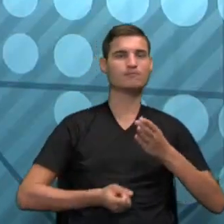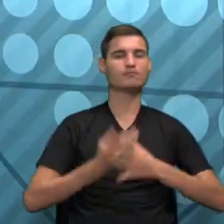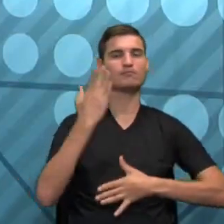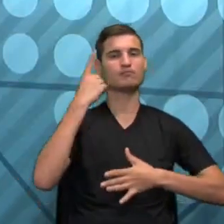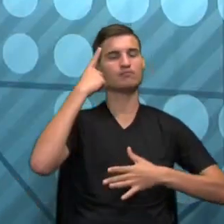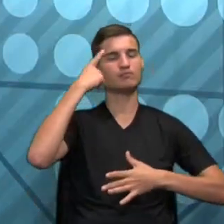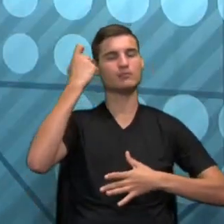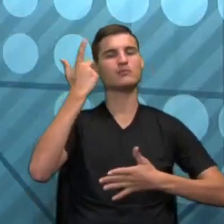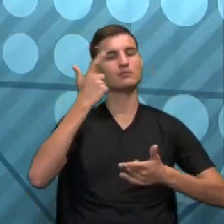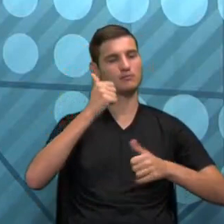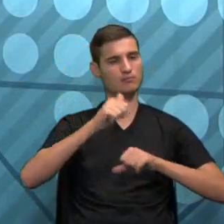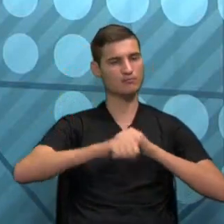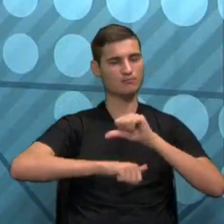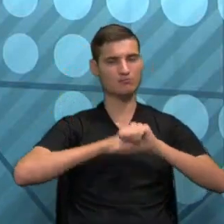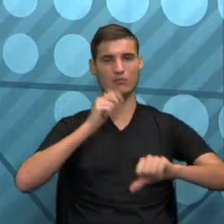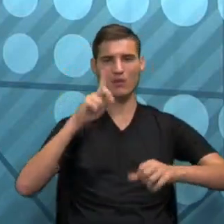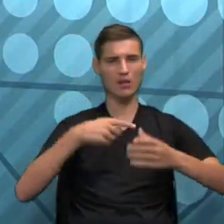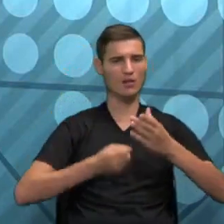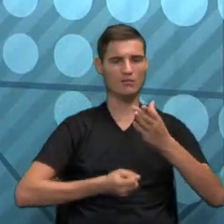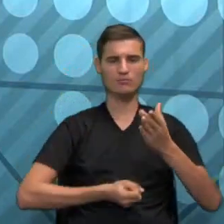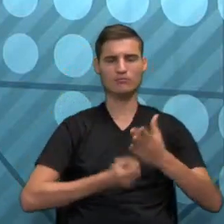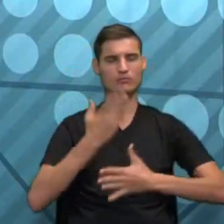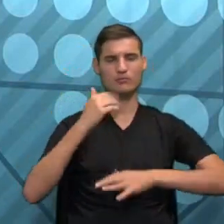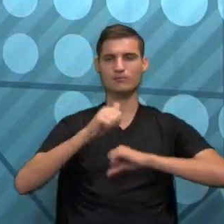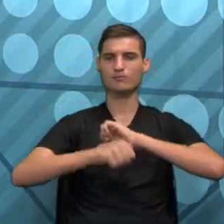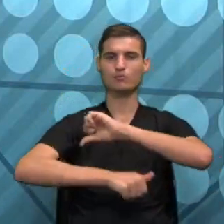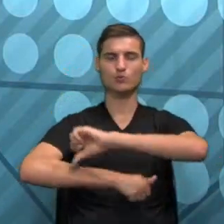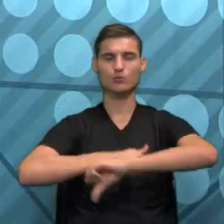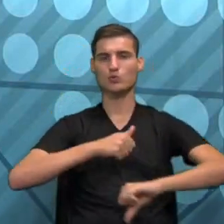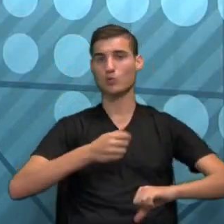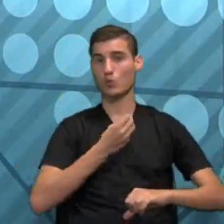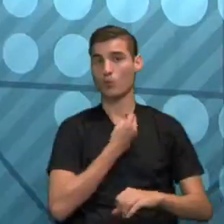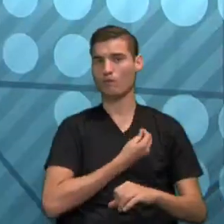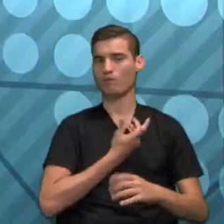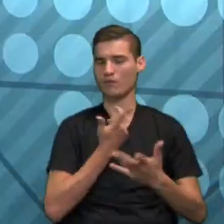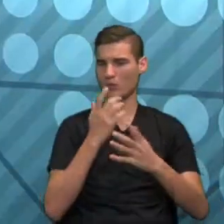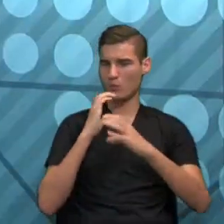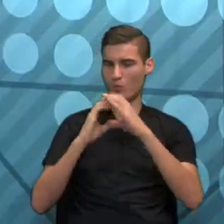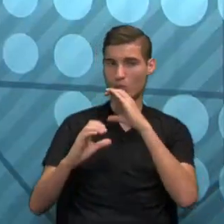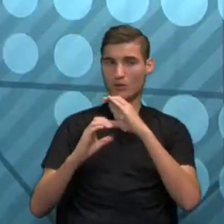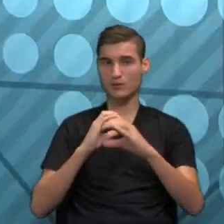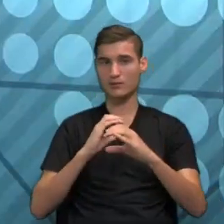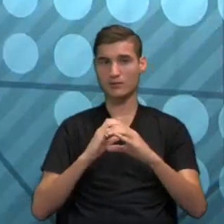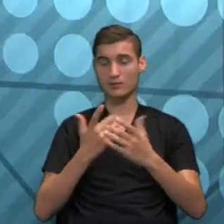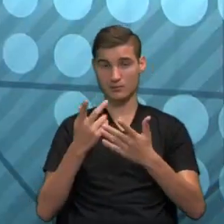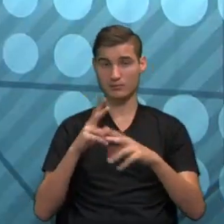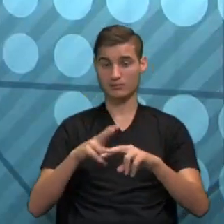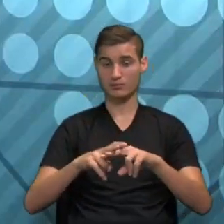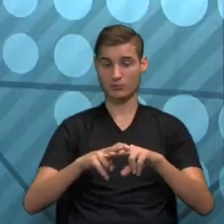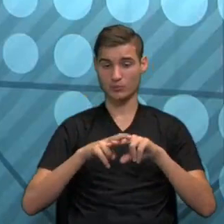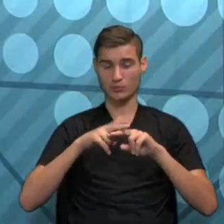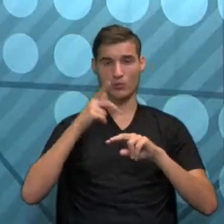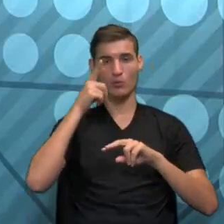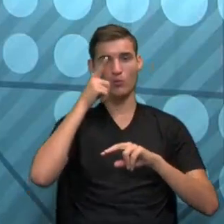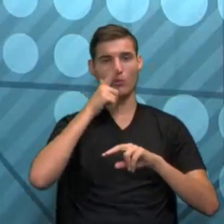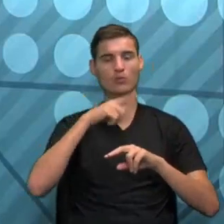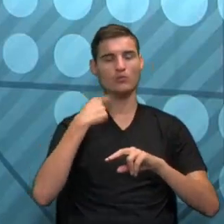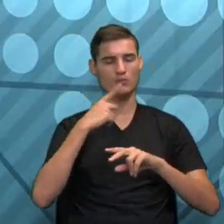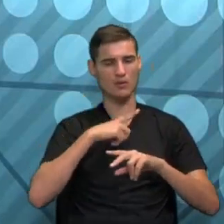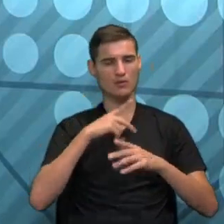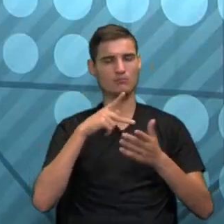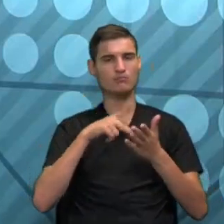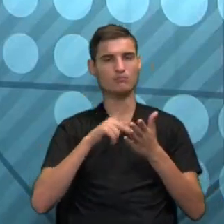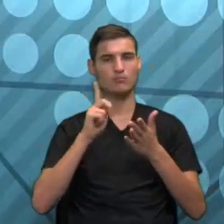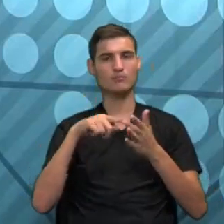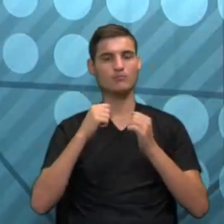foi uma criação indispensável para as telecomunicações. E graças a isso que nós temos hoje em dia